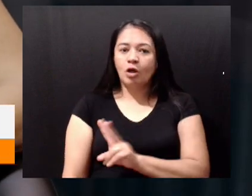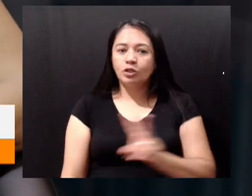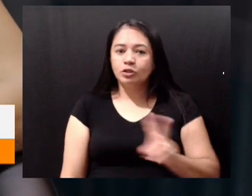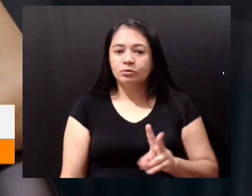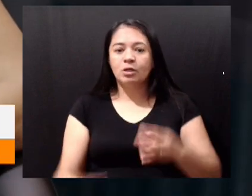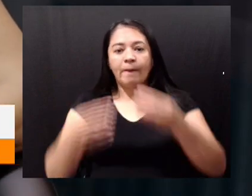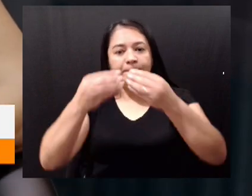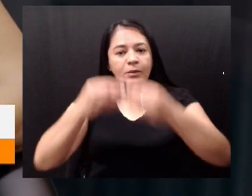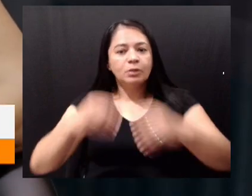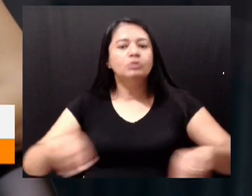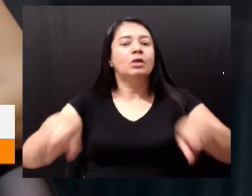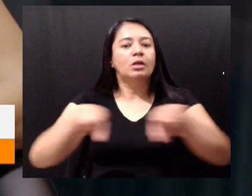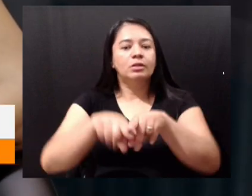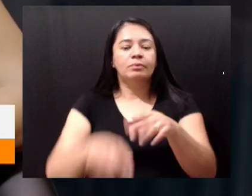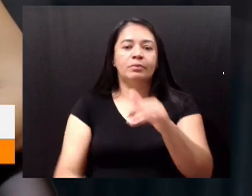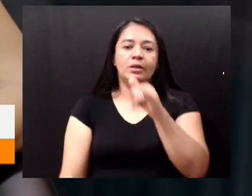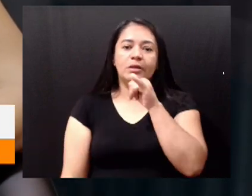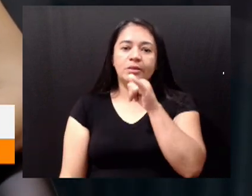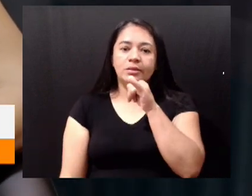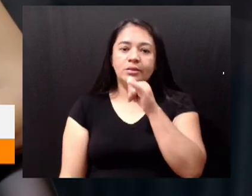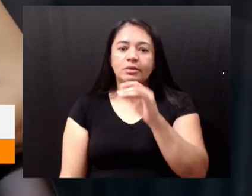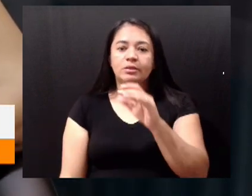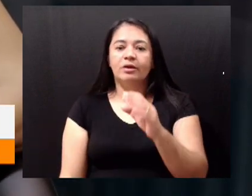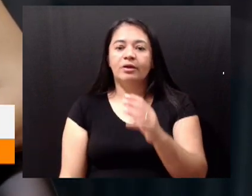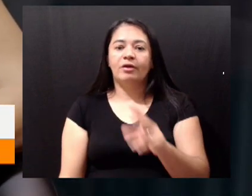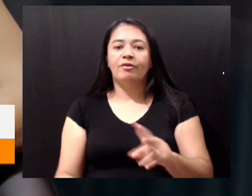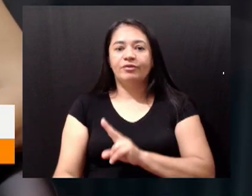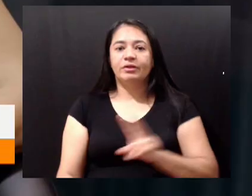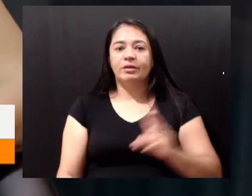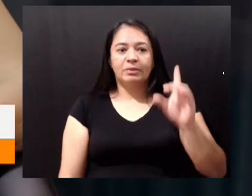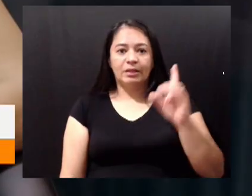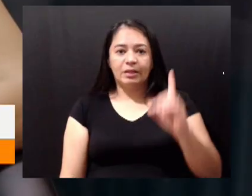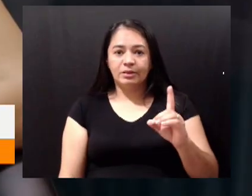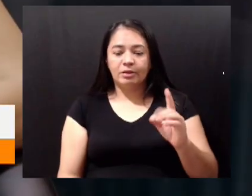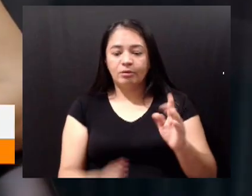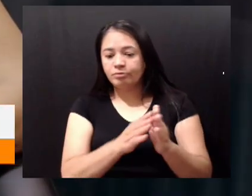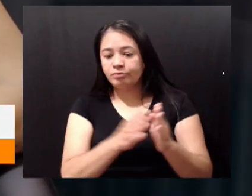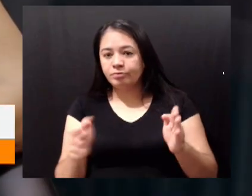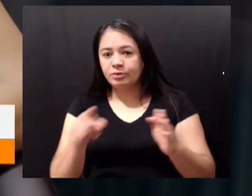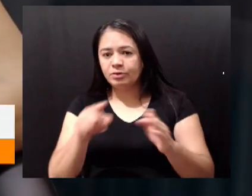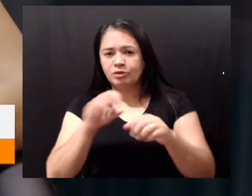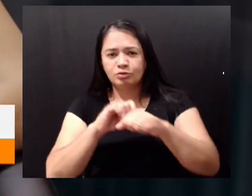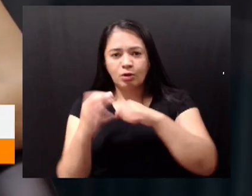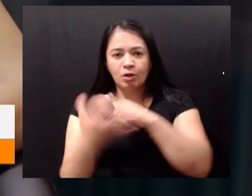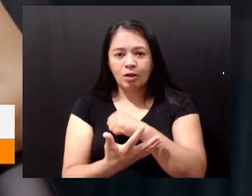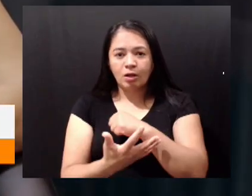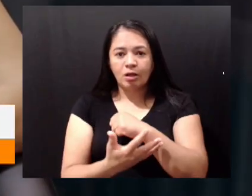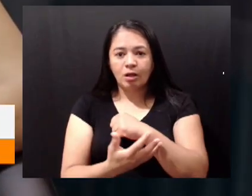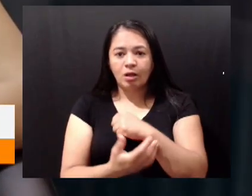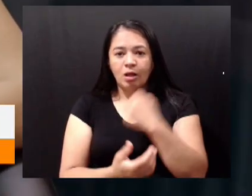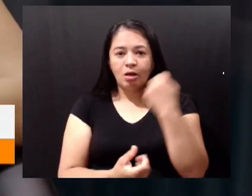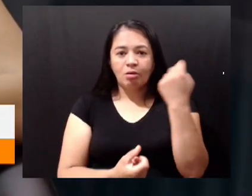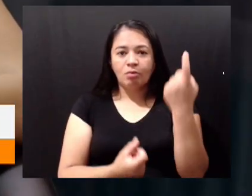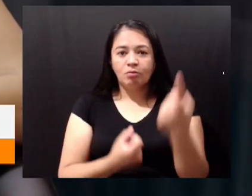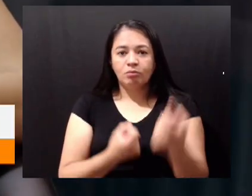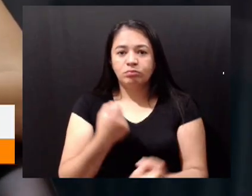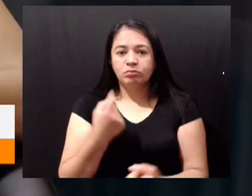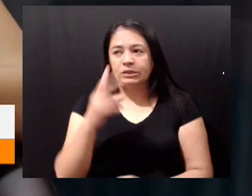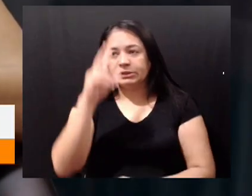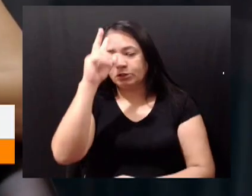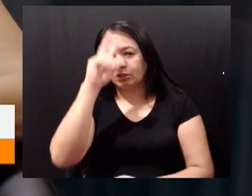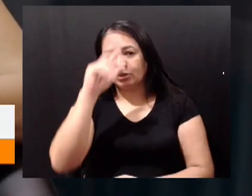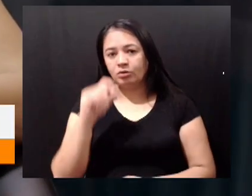Por exemplo, vitamina D, na época do Covid, eu não sei se vocês se lembram, teve, né, uma história de que a vitamina